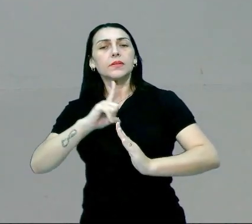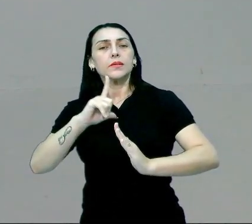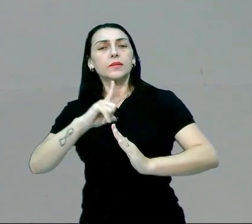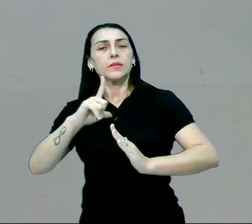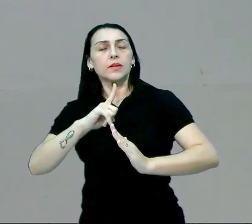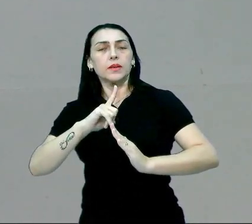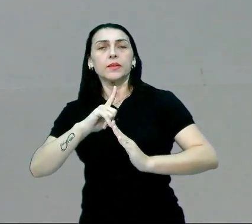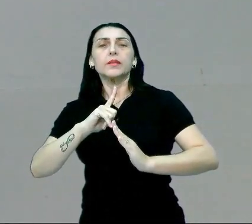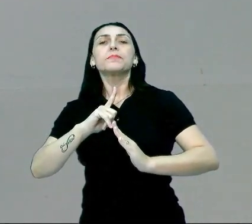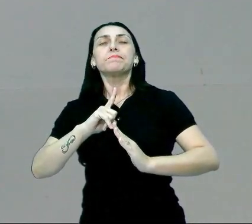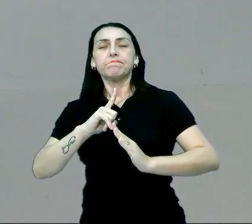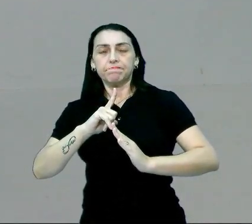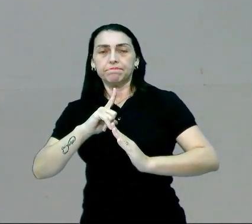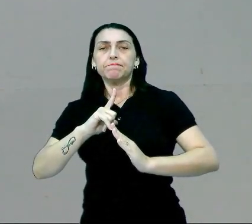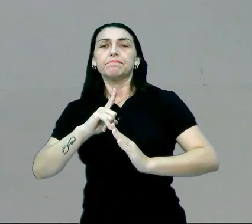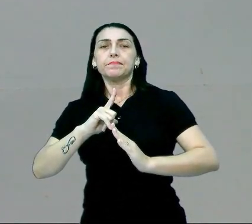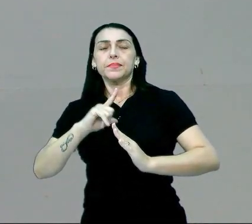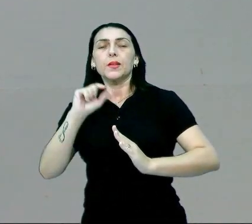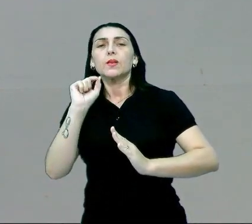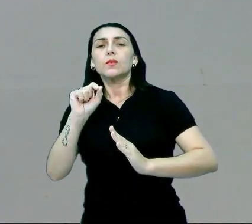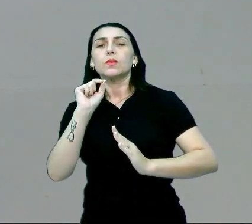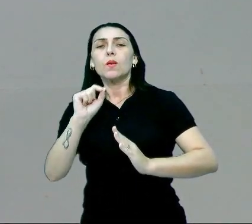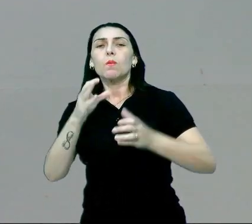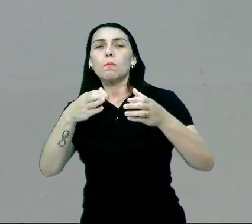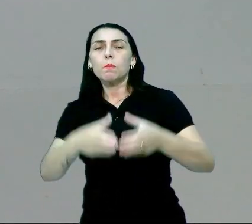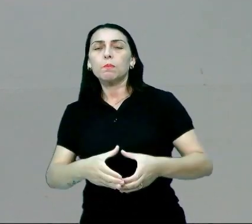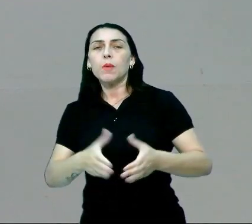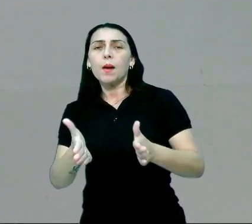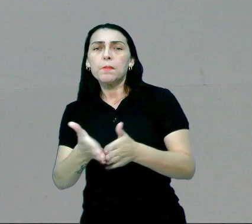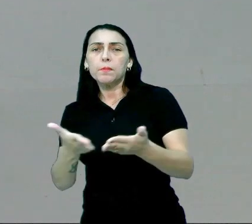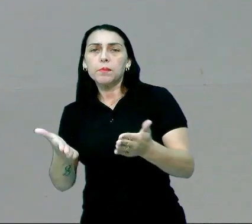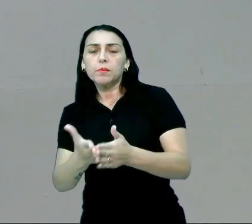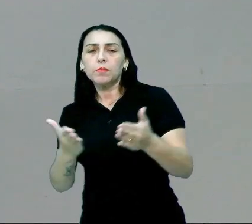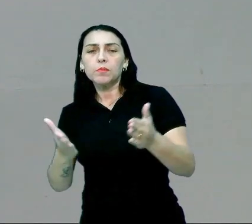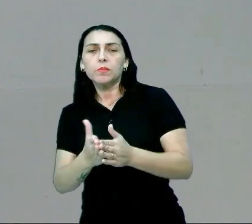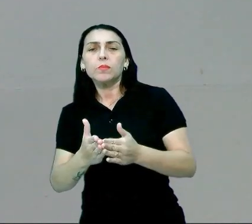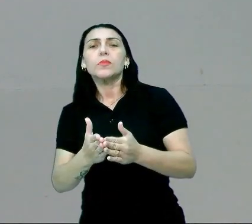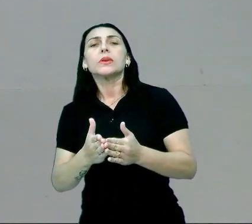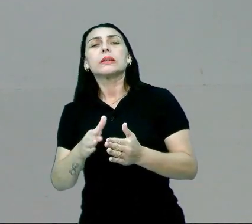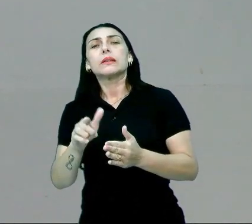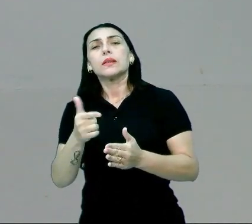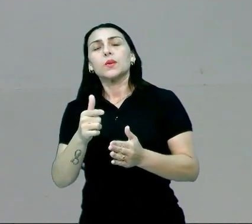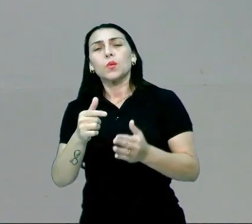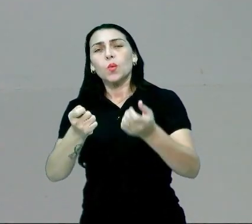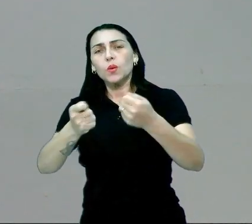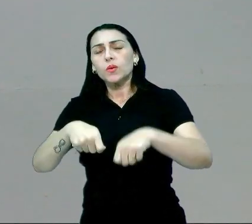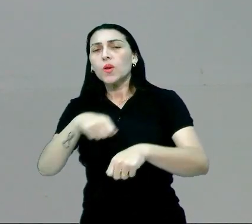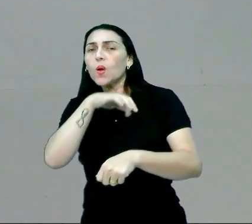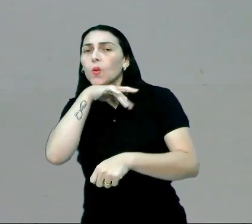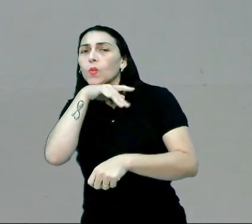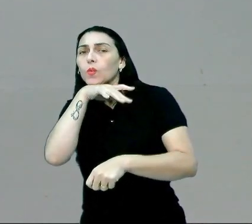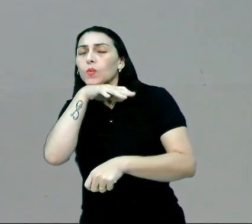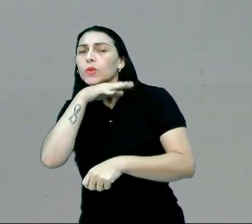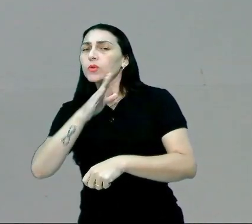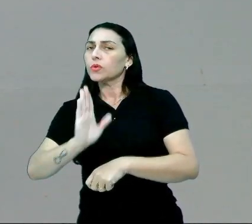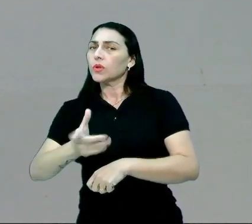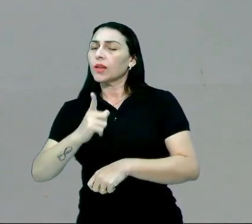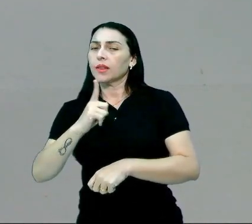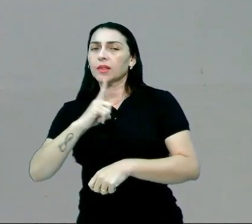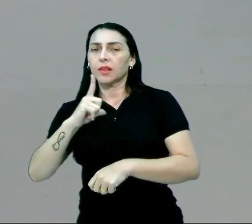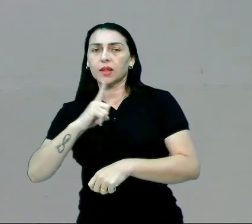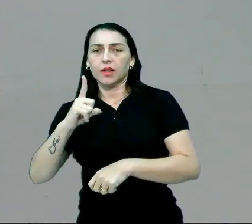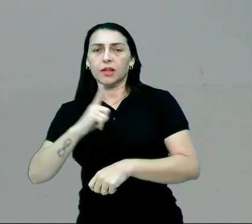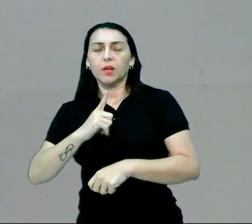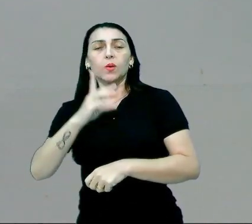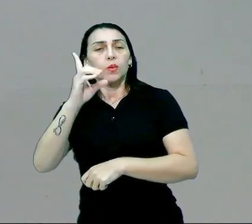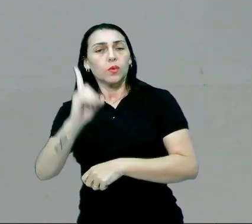quem reside, quem mora numa favela, num bairro periférico, em condições precárias, já tem todos